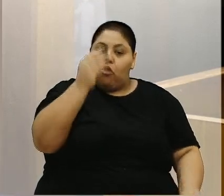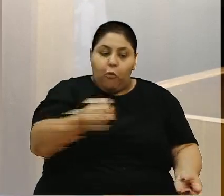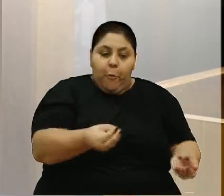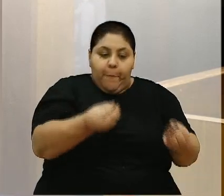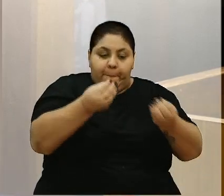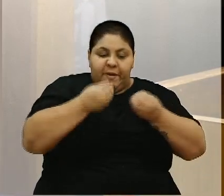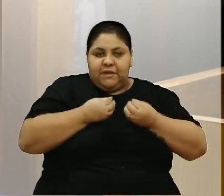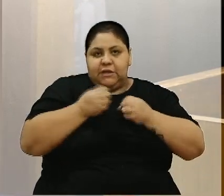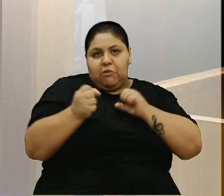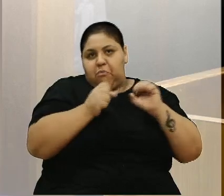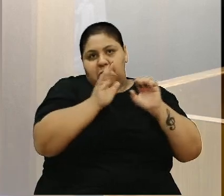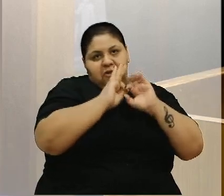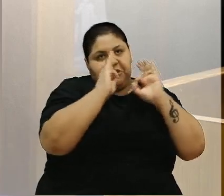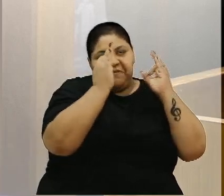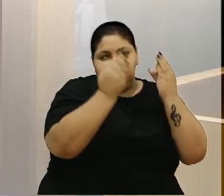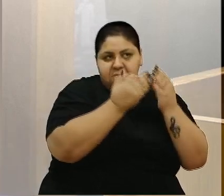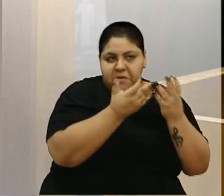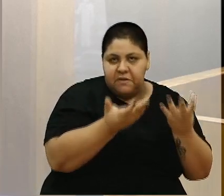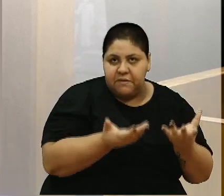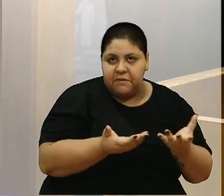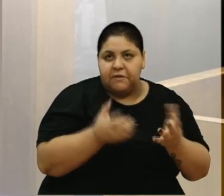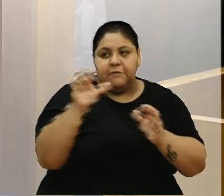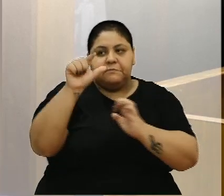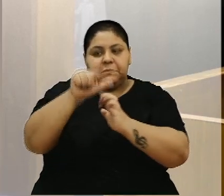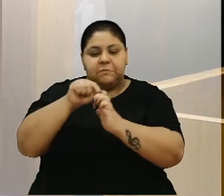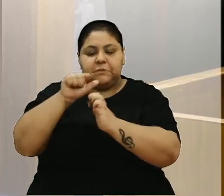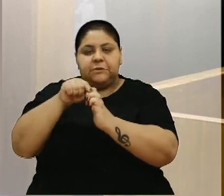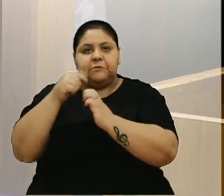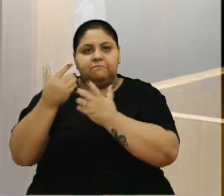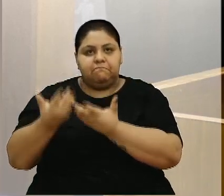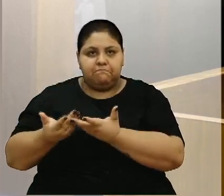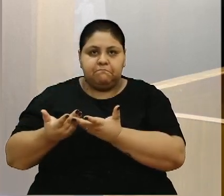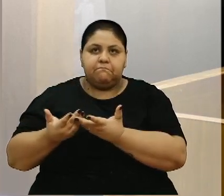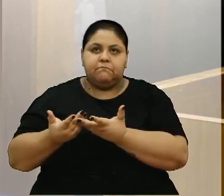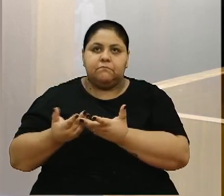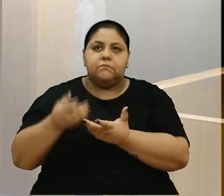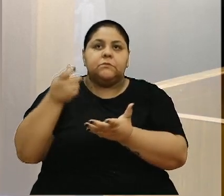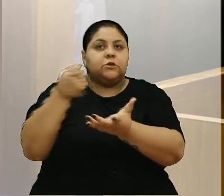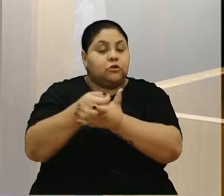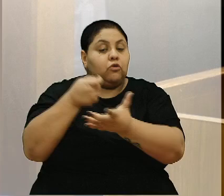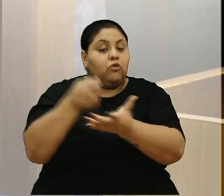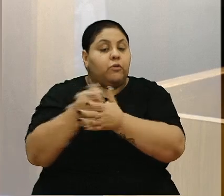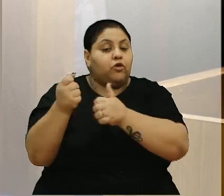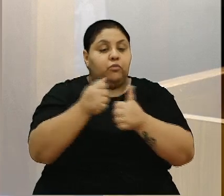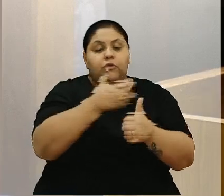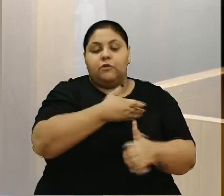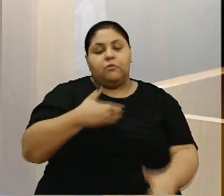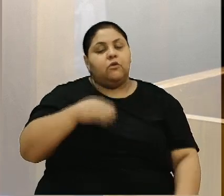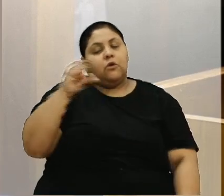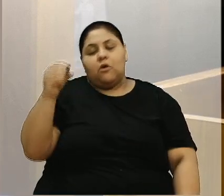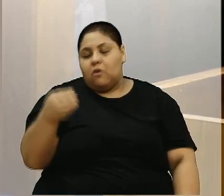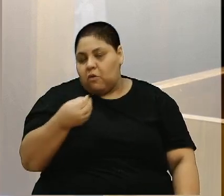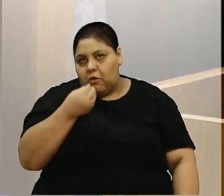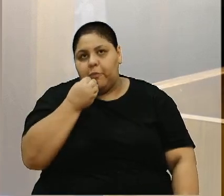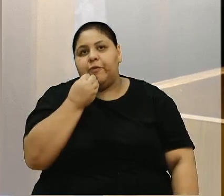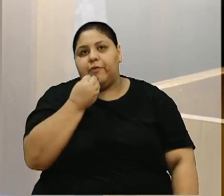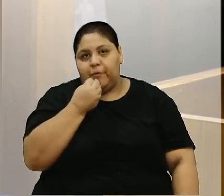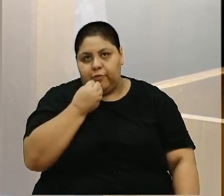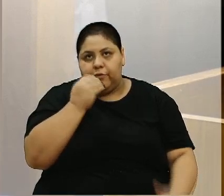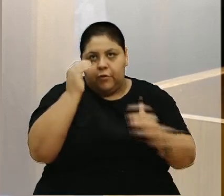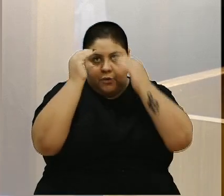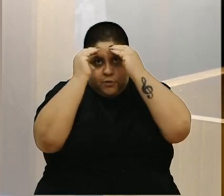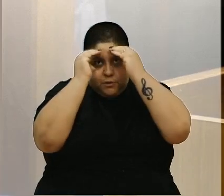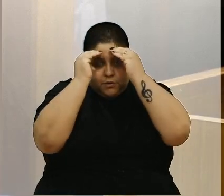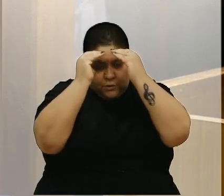ser da família, pode ser das empresas, né? E cobrando do poder público, logicamente, que cumpra e faça